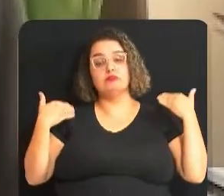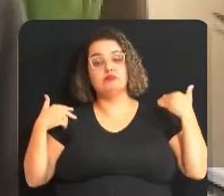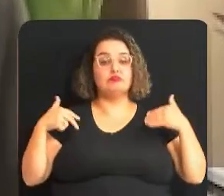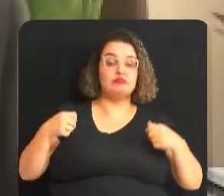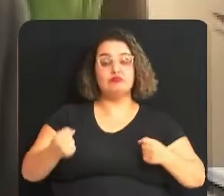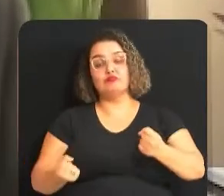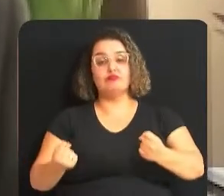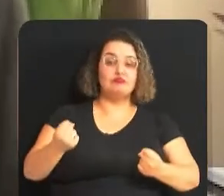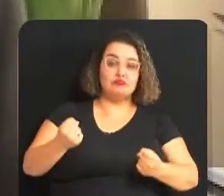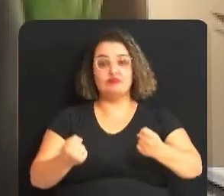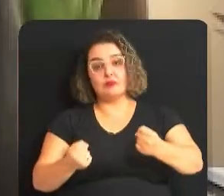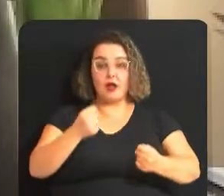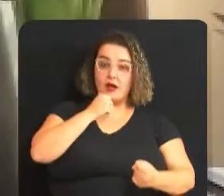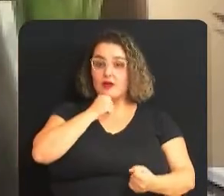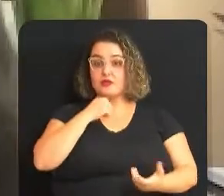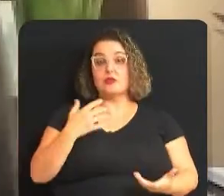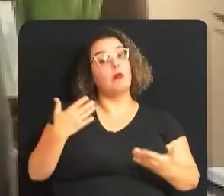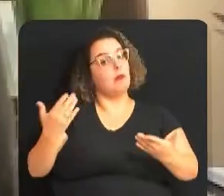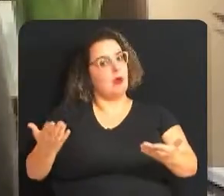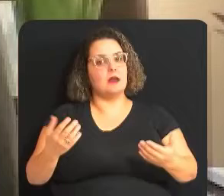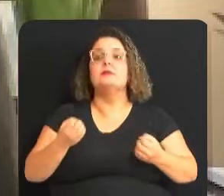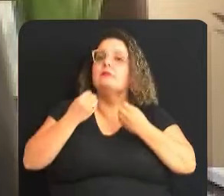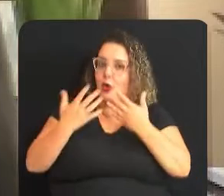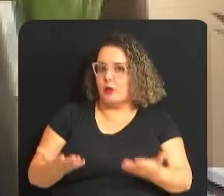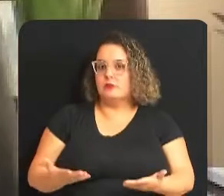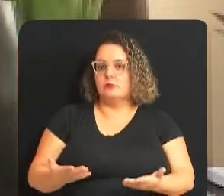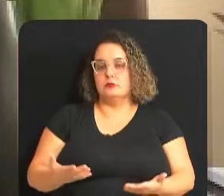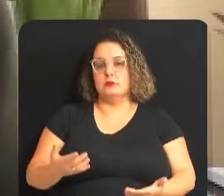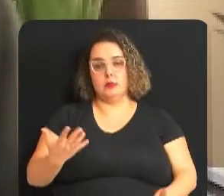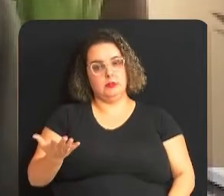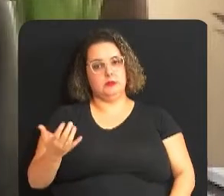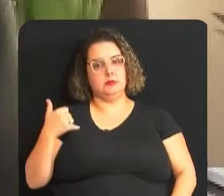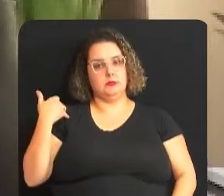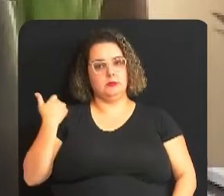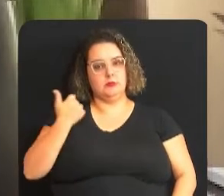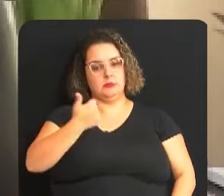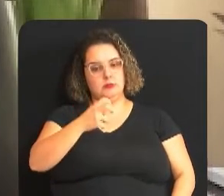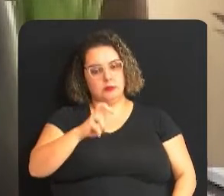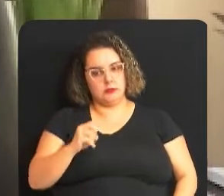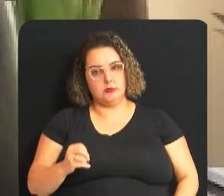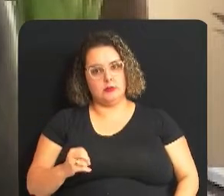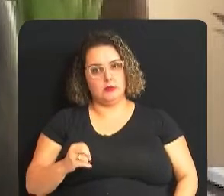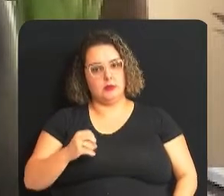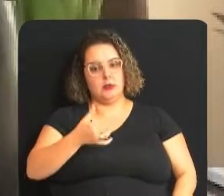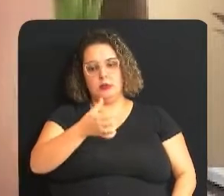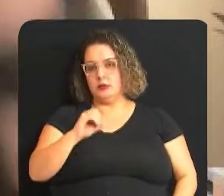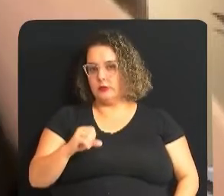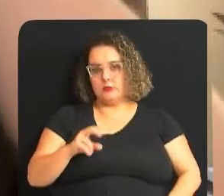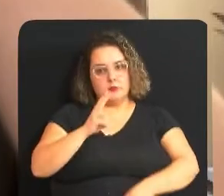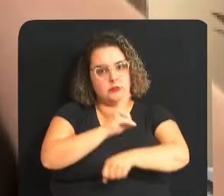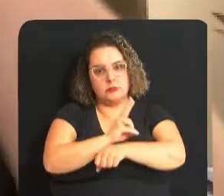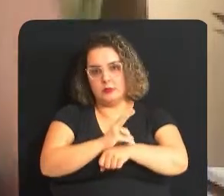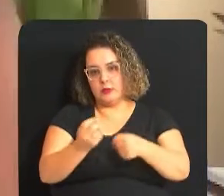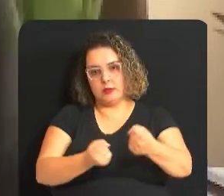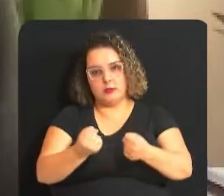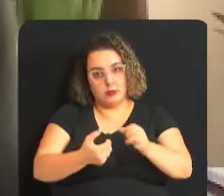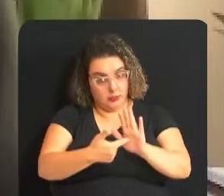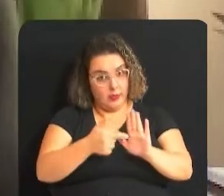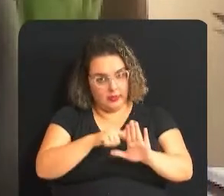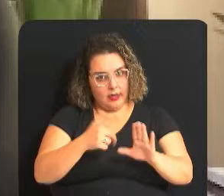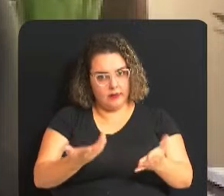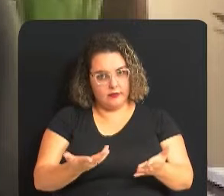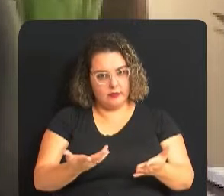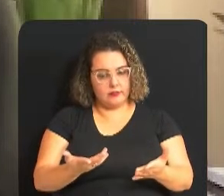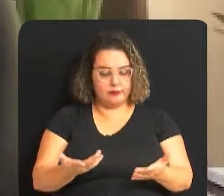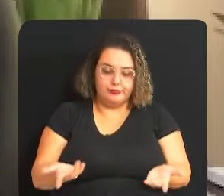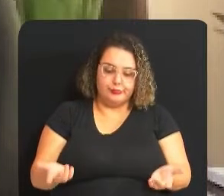carro antigo. Agora, se você tem 60 anos de idade, 50 anos de idade e não está cuidando do teu carro, ele vai te deixar na